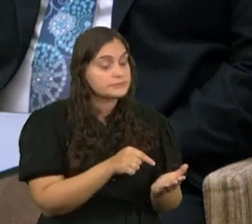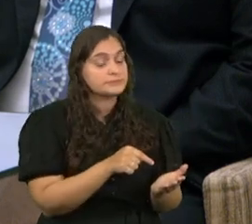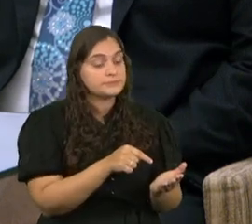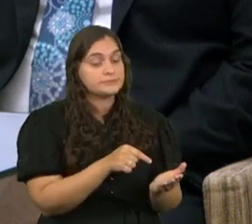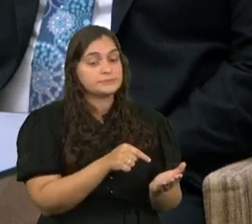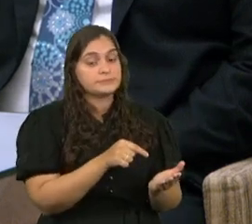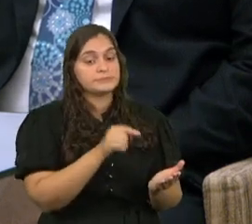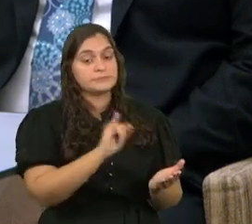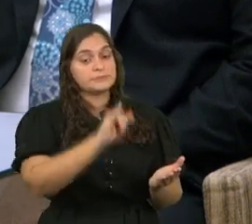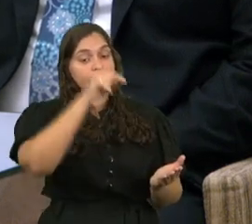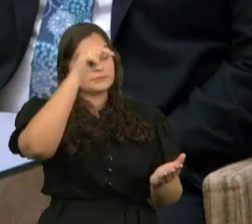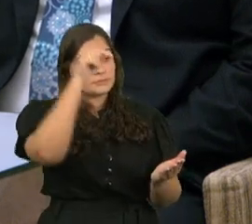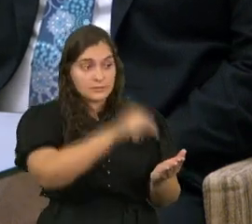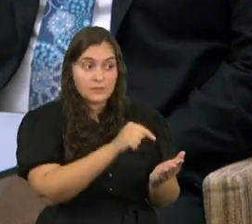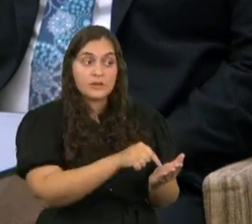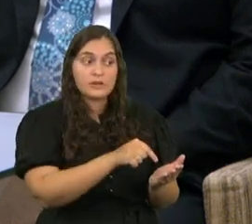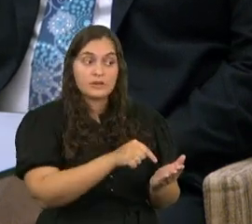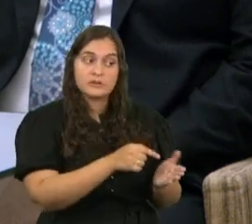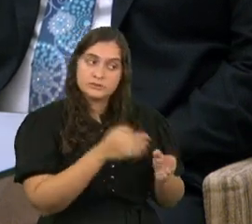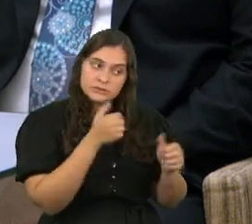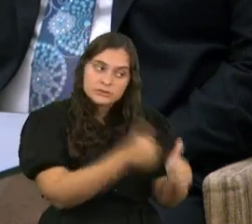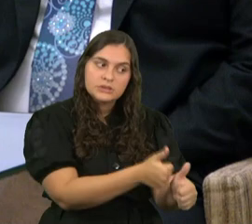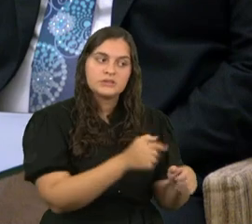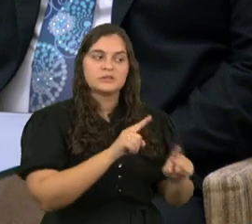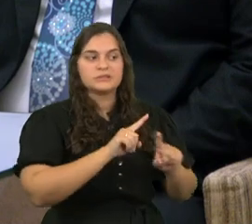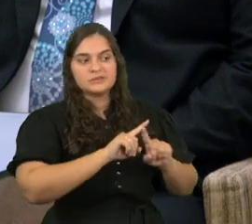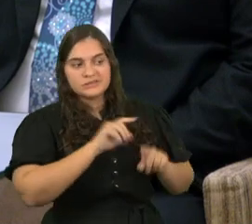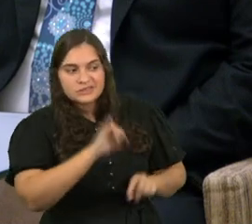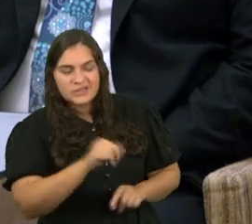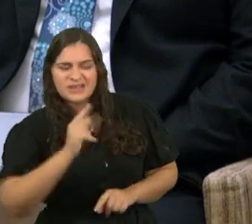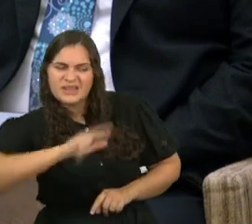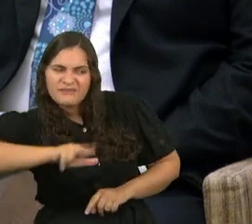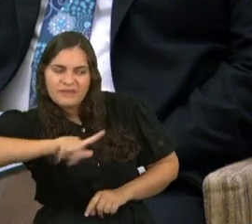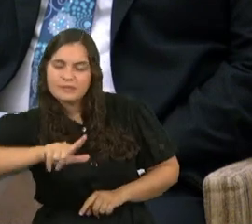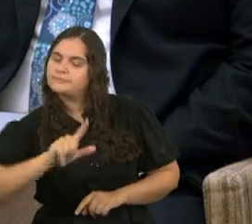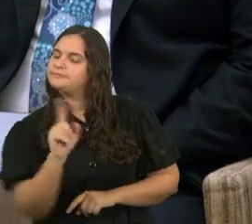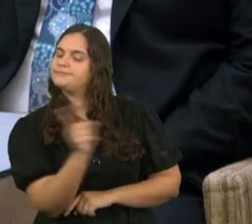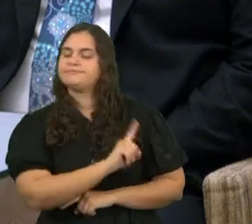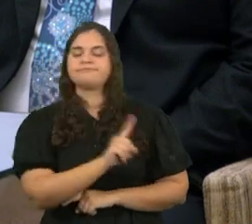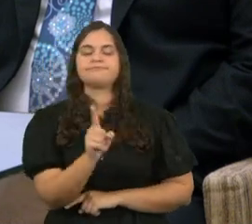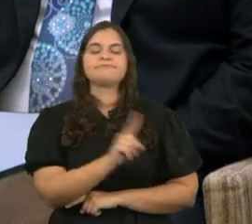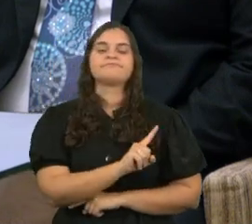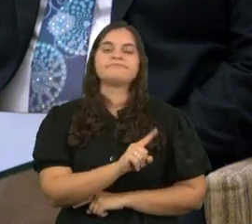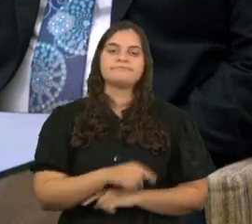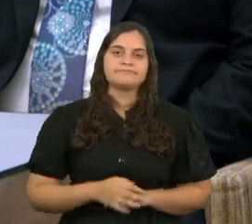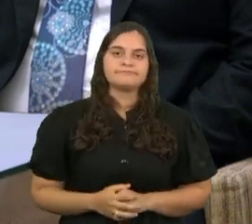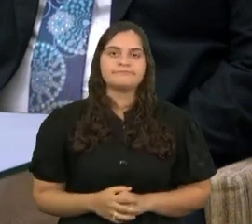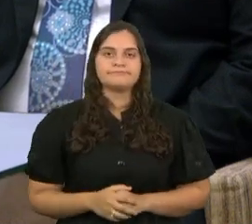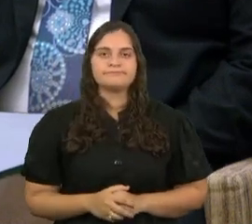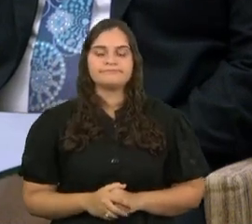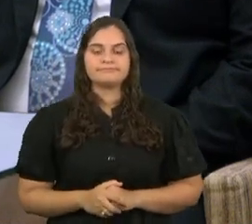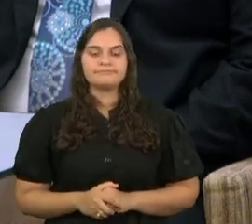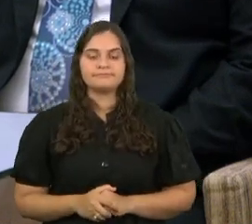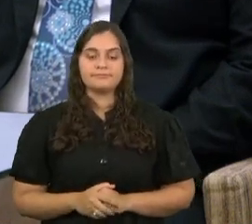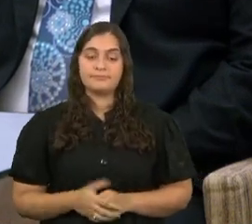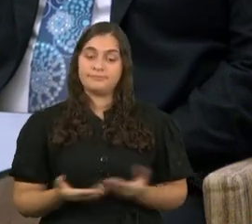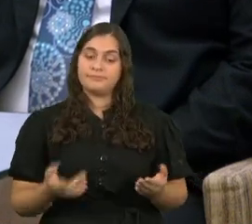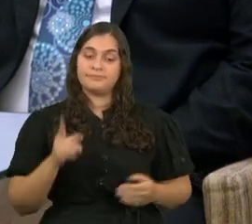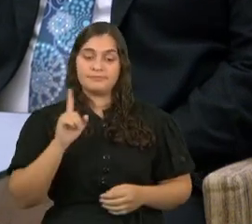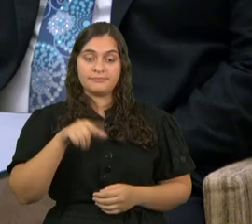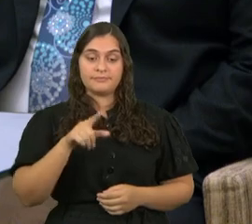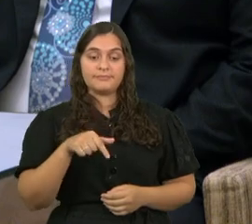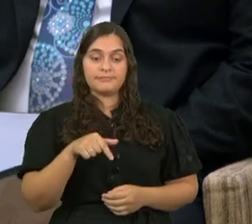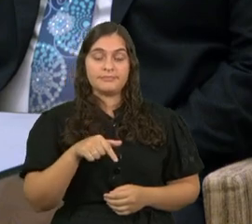Se é isso, siga. Se não é, não siga. E é esse exemplo, meu pai, que é o